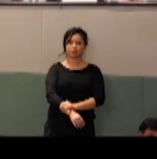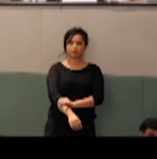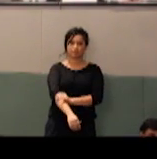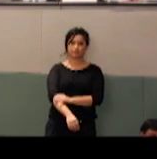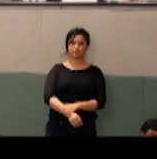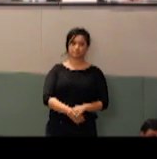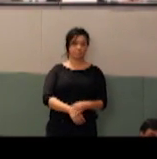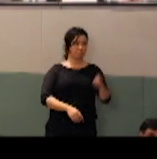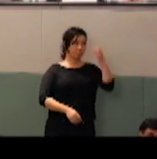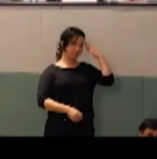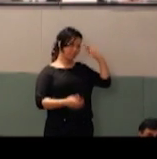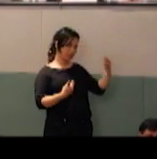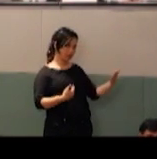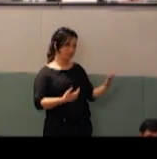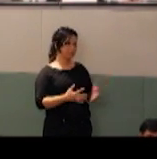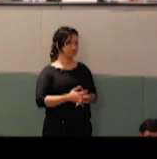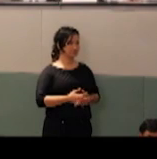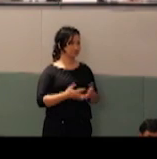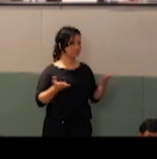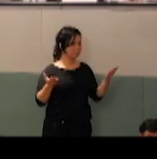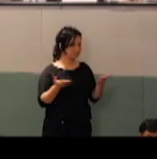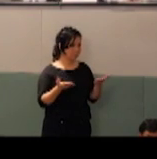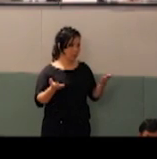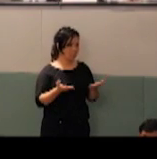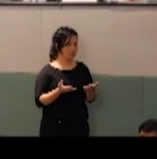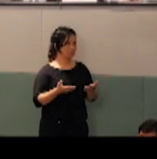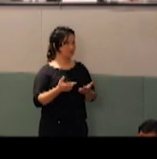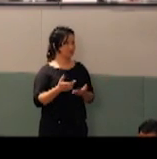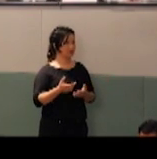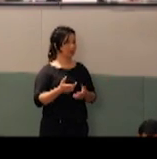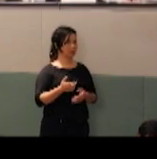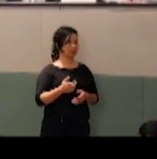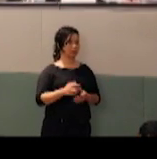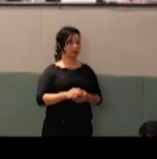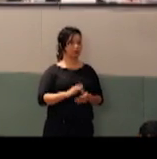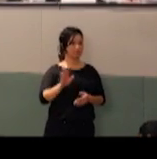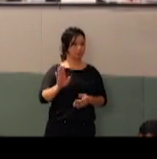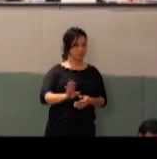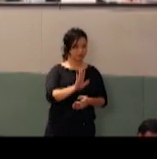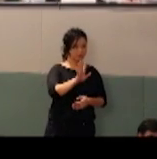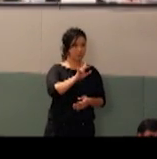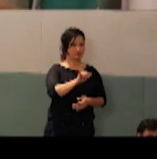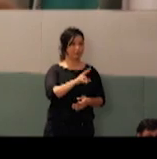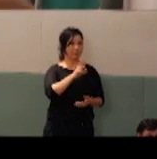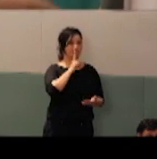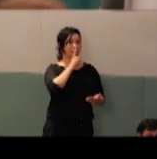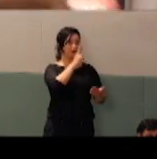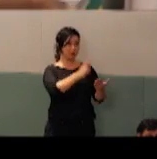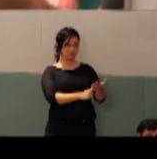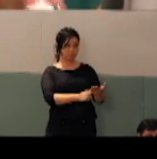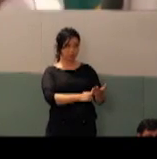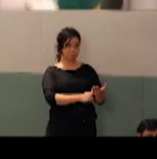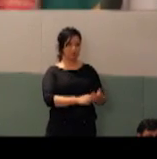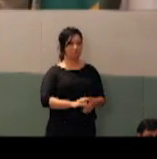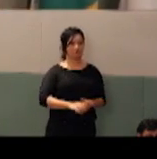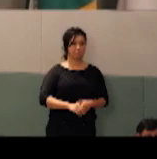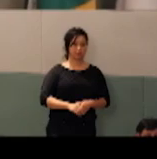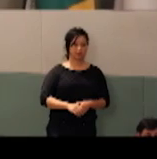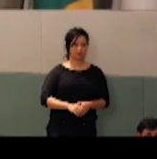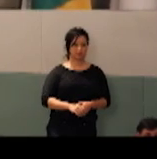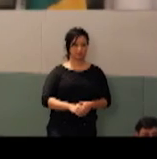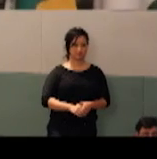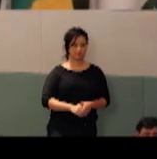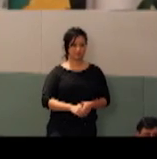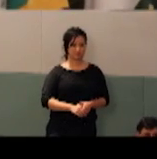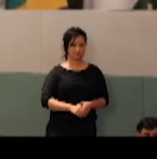Bom, agora nós vamos sortear o próximo candidato a responder essa pergunta, que eu